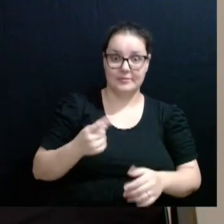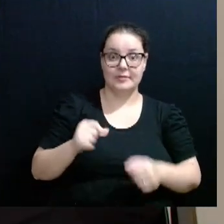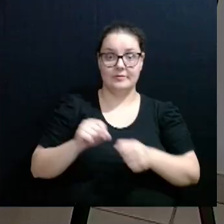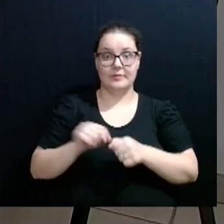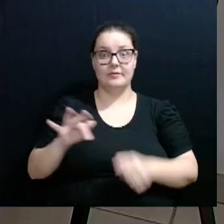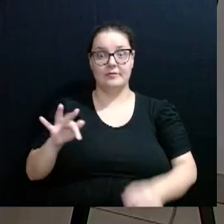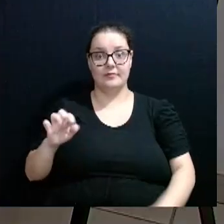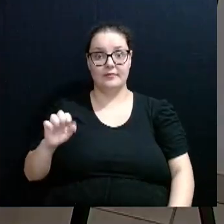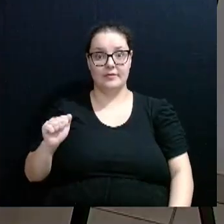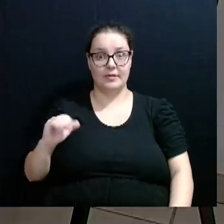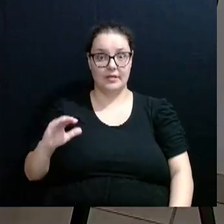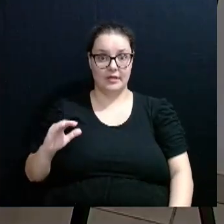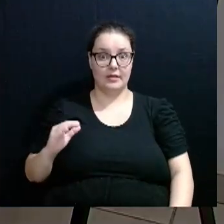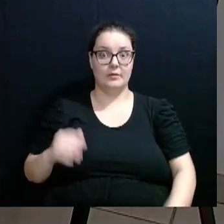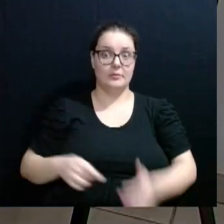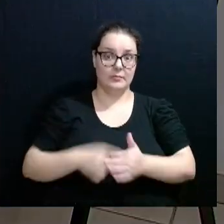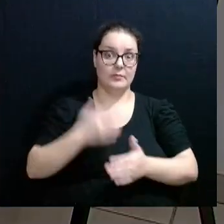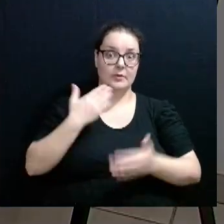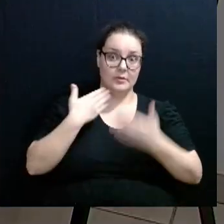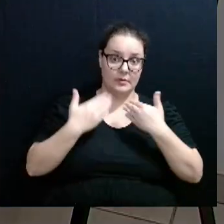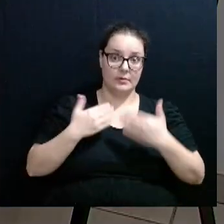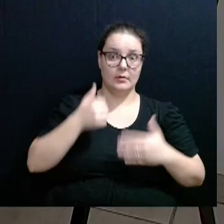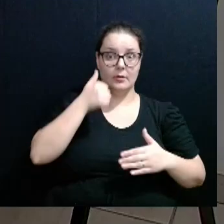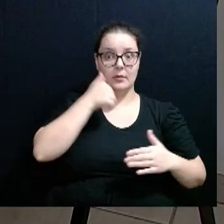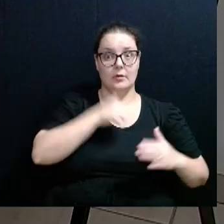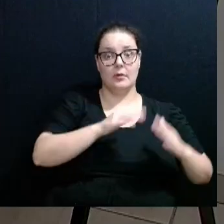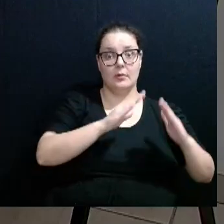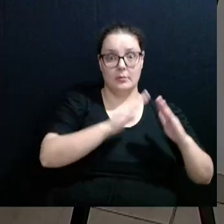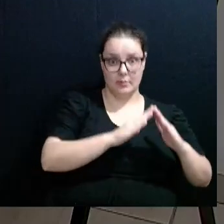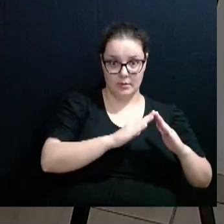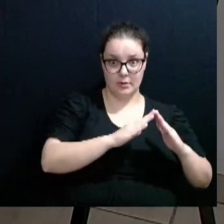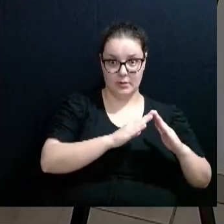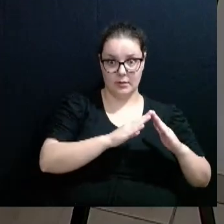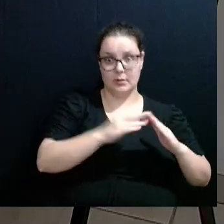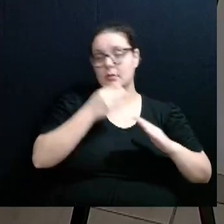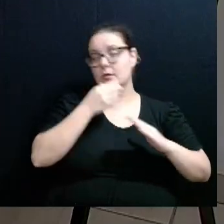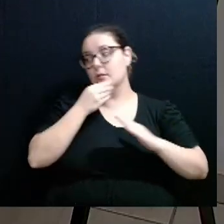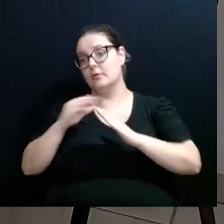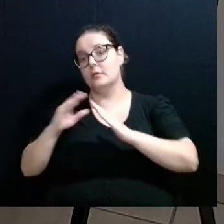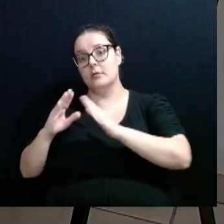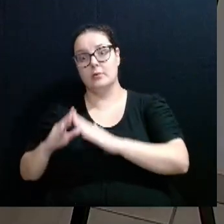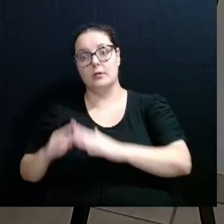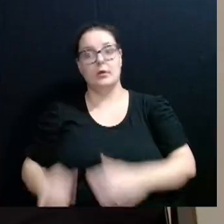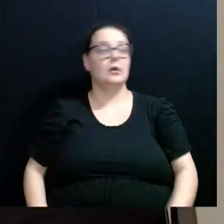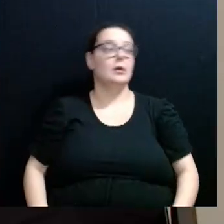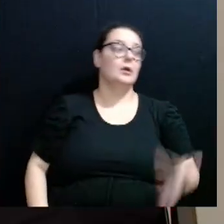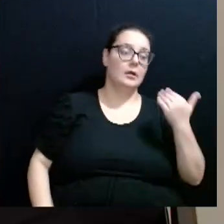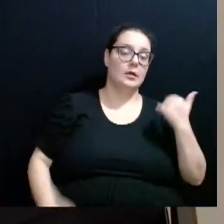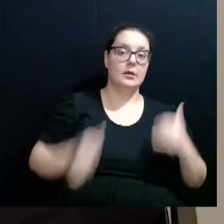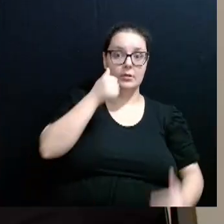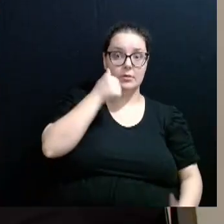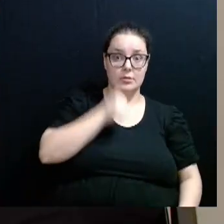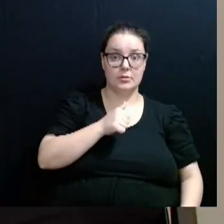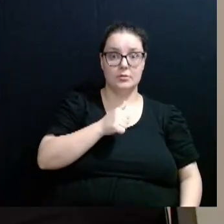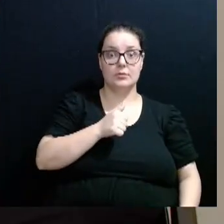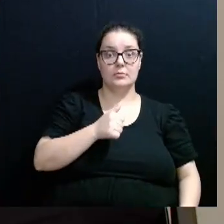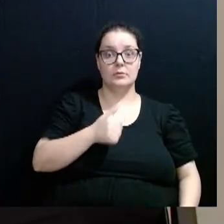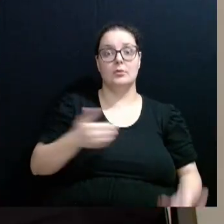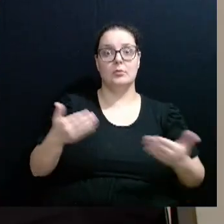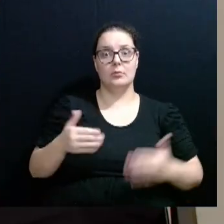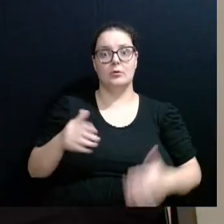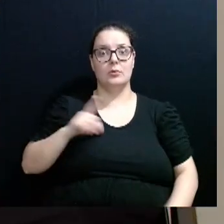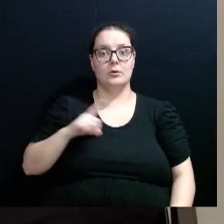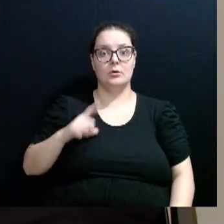casas, para meninos e para meninas. Essa é de meninos, né? Essa era de meninas e a gente percebeu que hoje tem 8 meninos